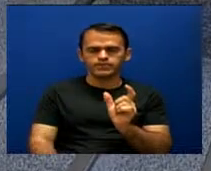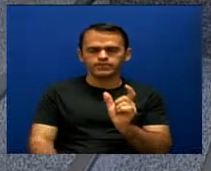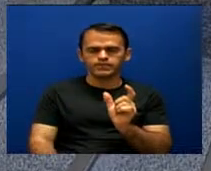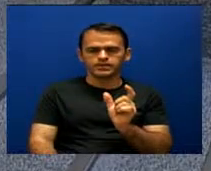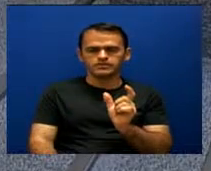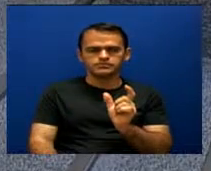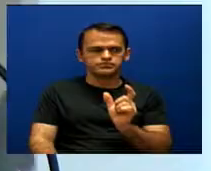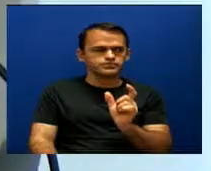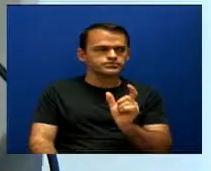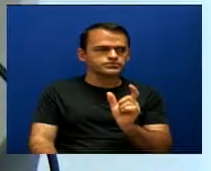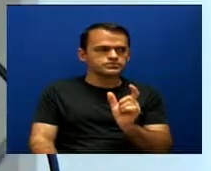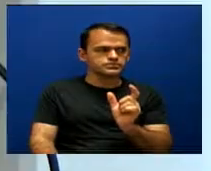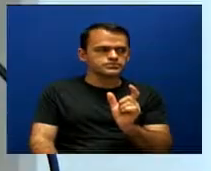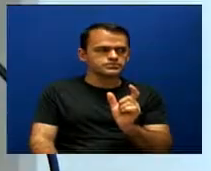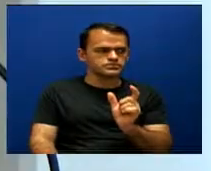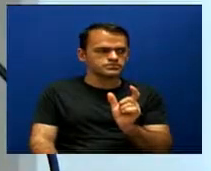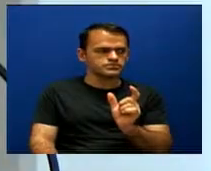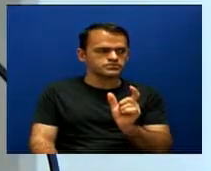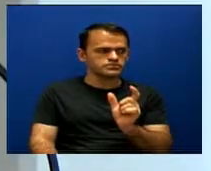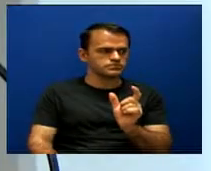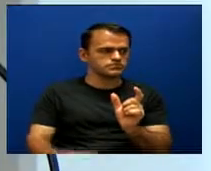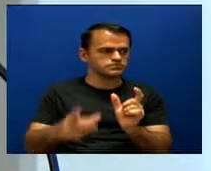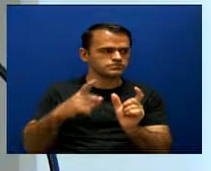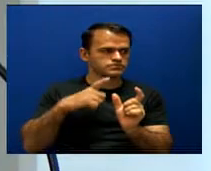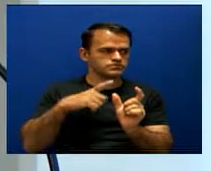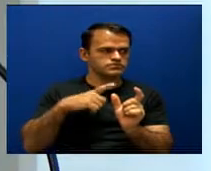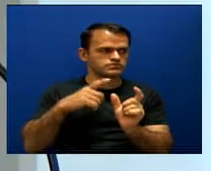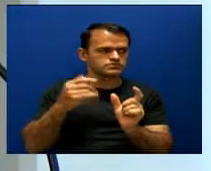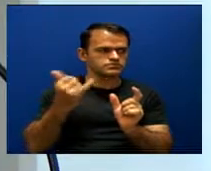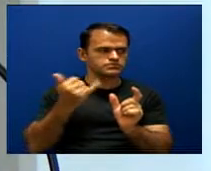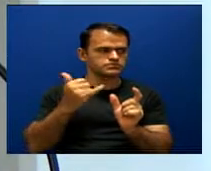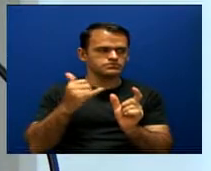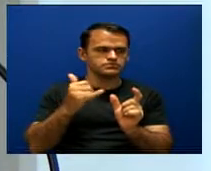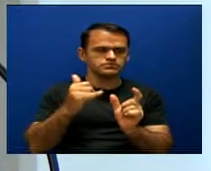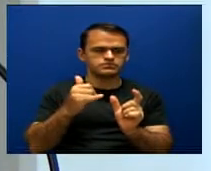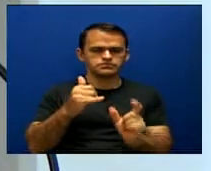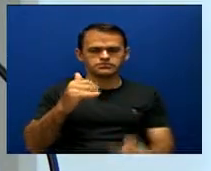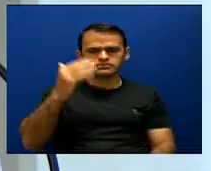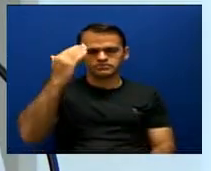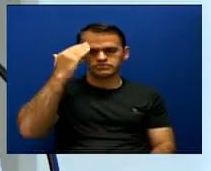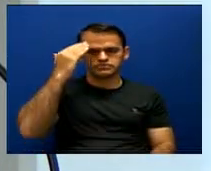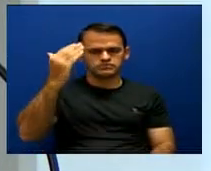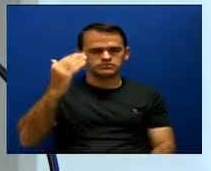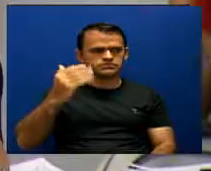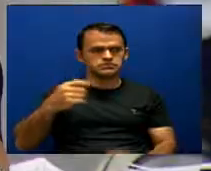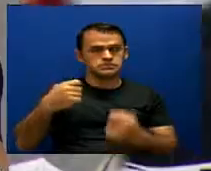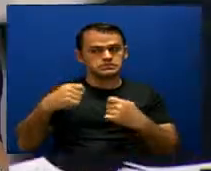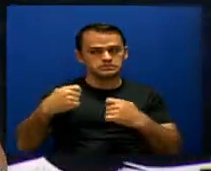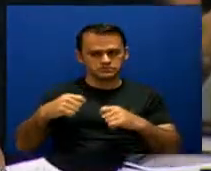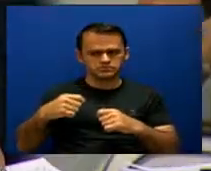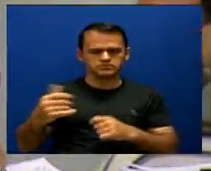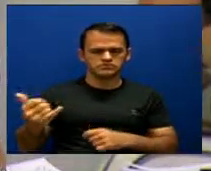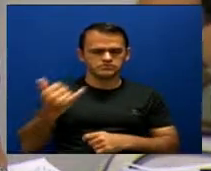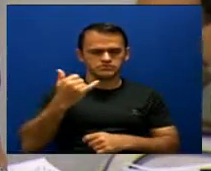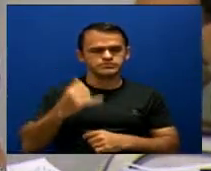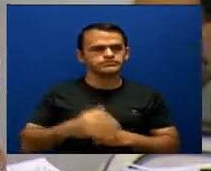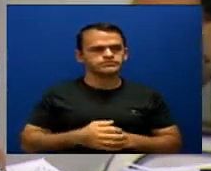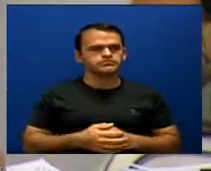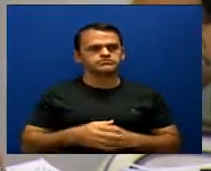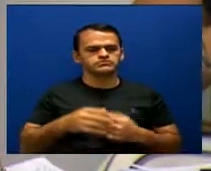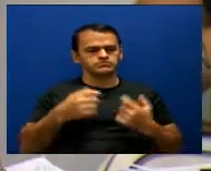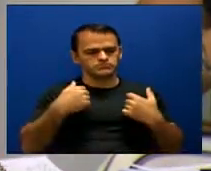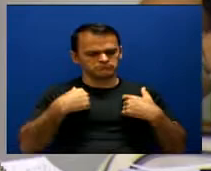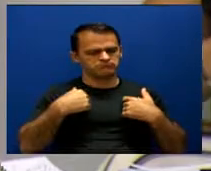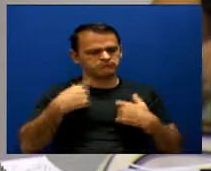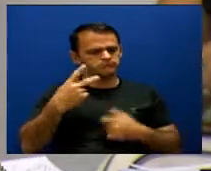Esse daqui, ó. Tem aqui meu telefone. Tá bom. Tá bom? Tá bom. Obrigado. O que precisar. Boa sorte. Ó, e conste com este